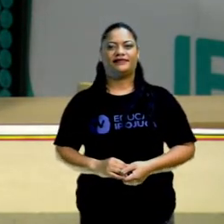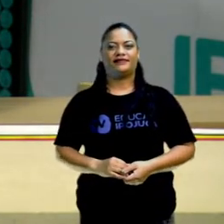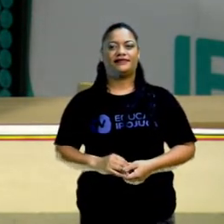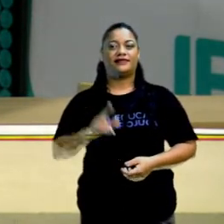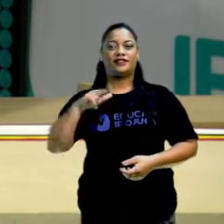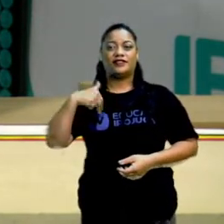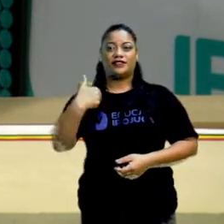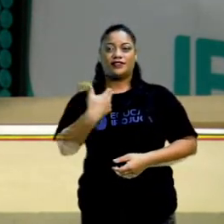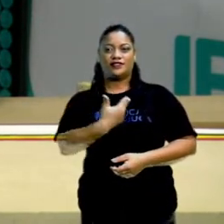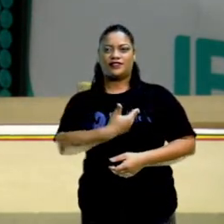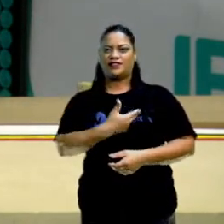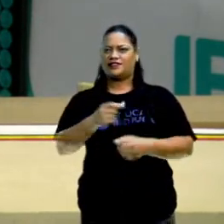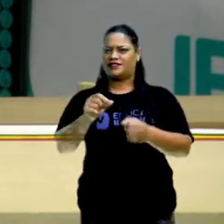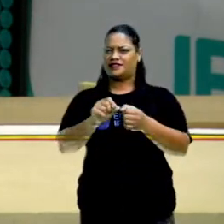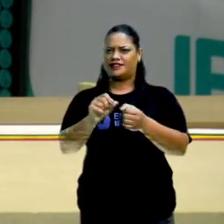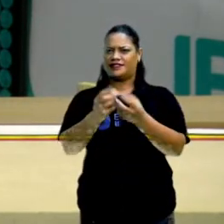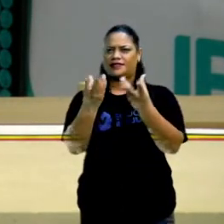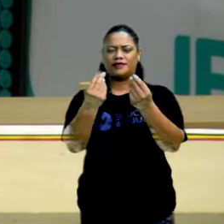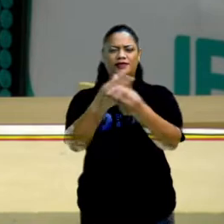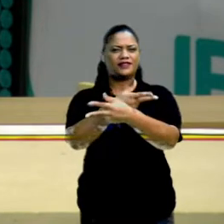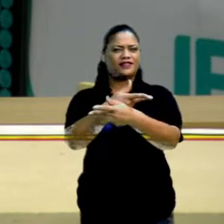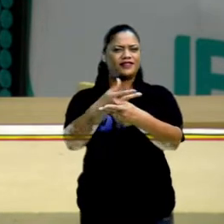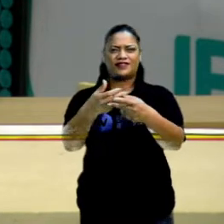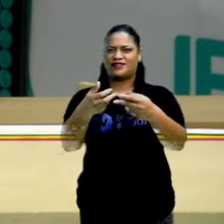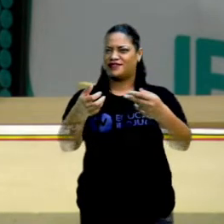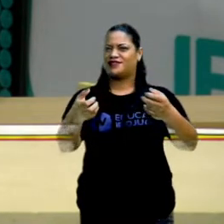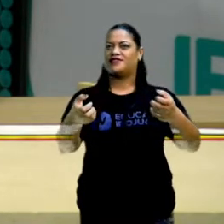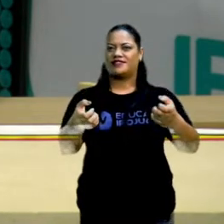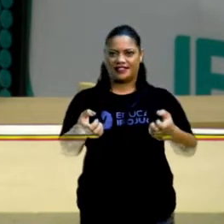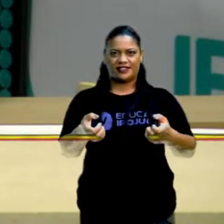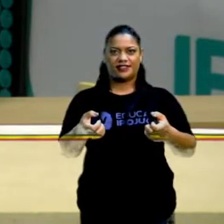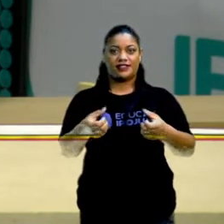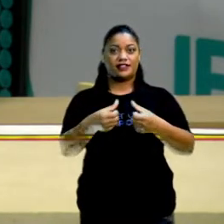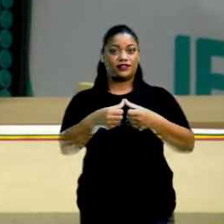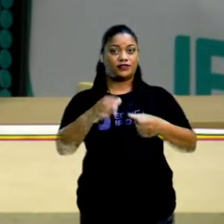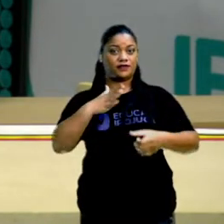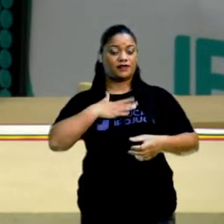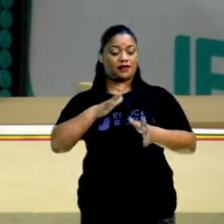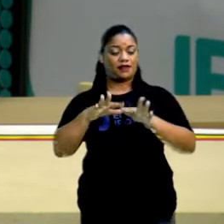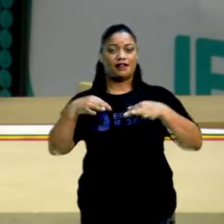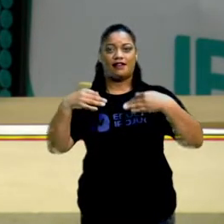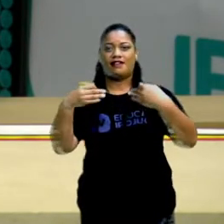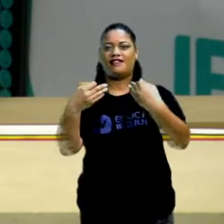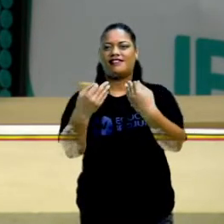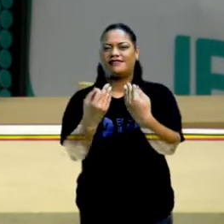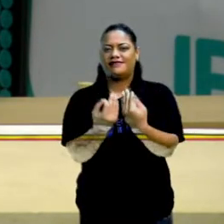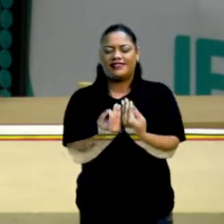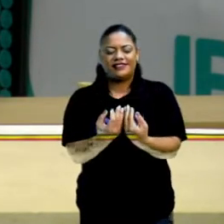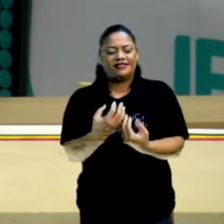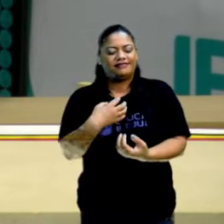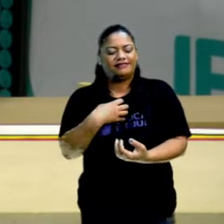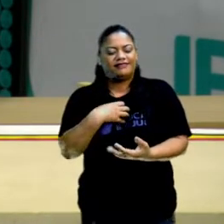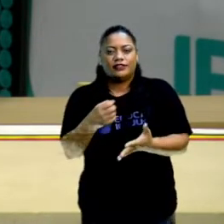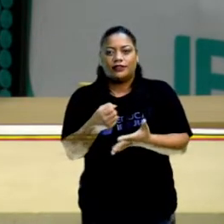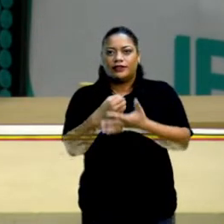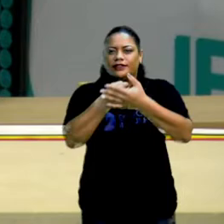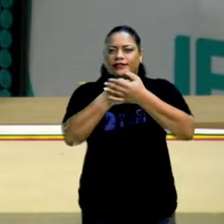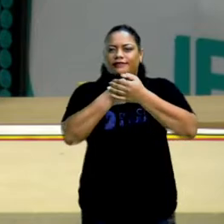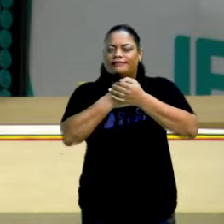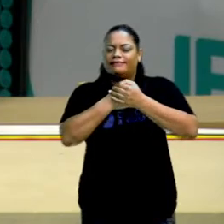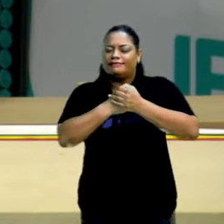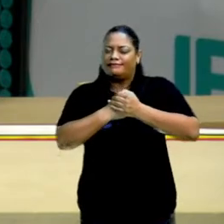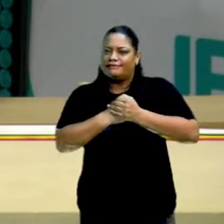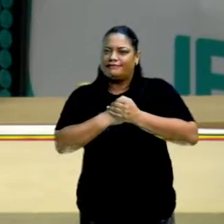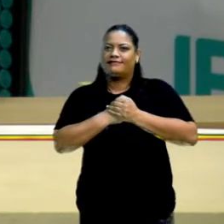Nós fazemos muitas coisas juntos. Quando estou com a minha família, eu me sinto protegido e